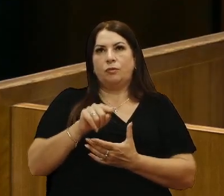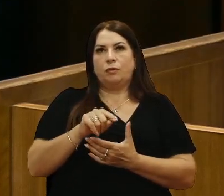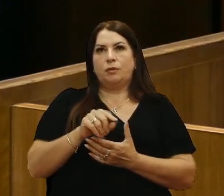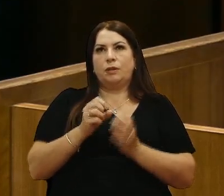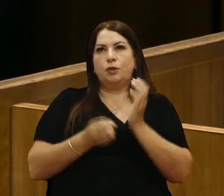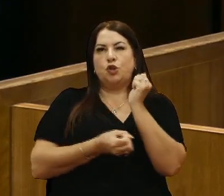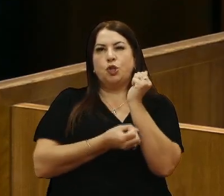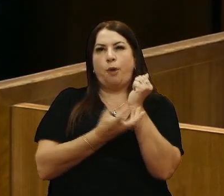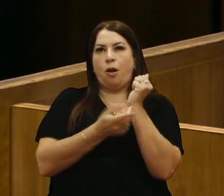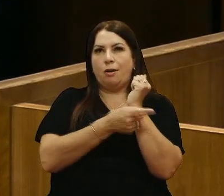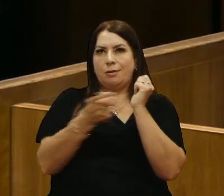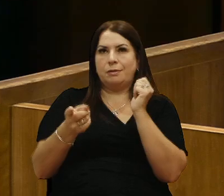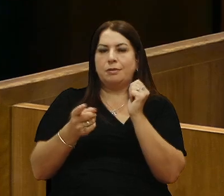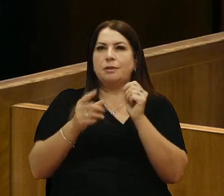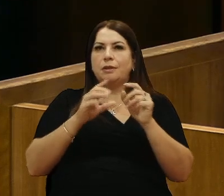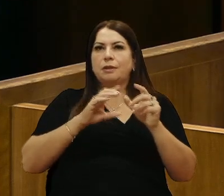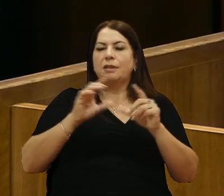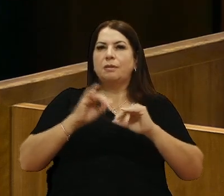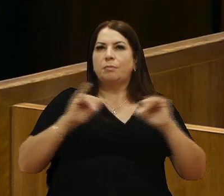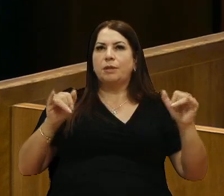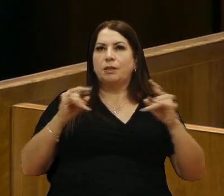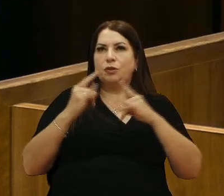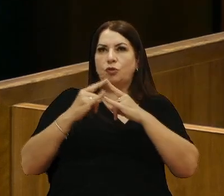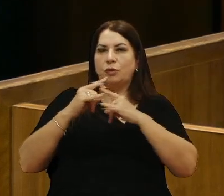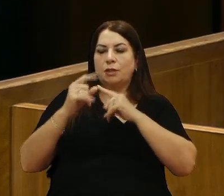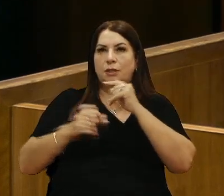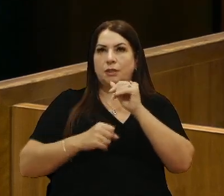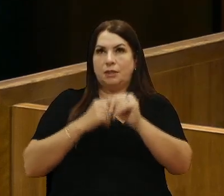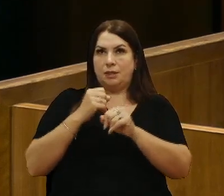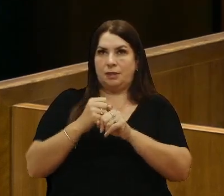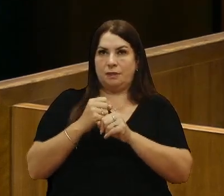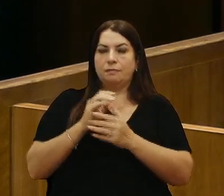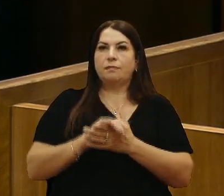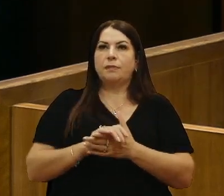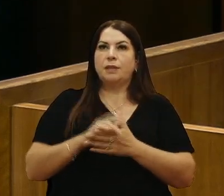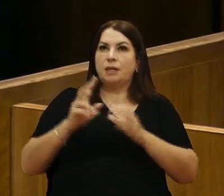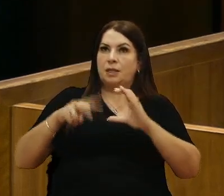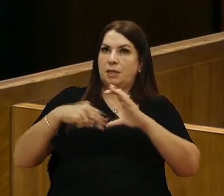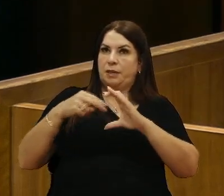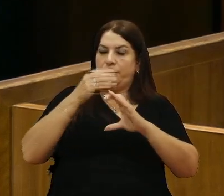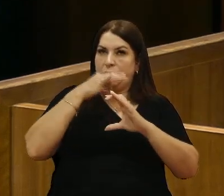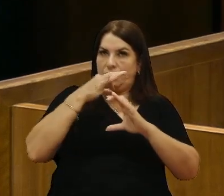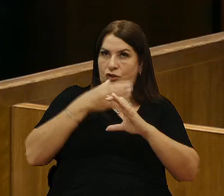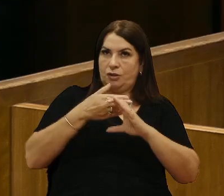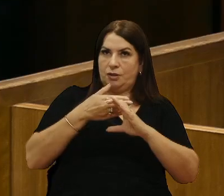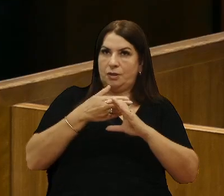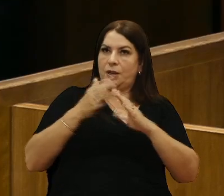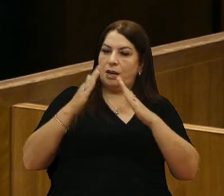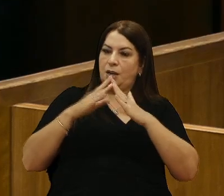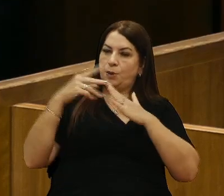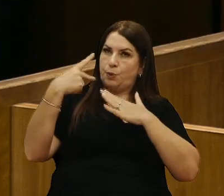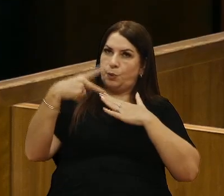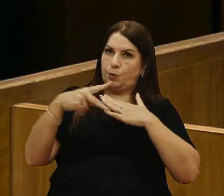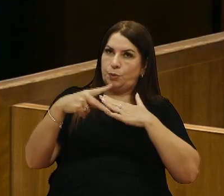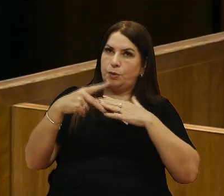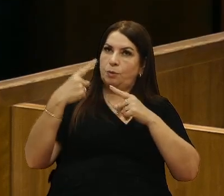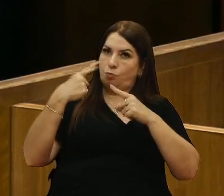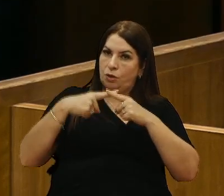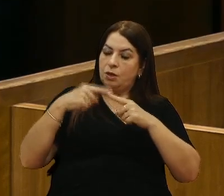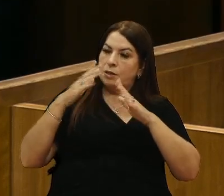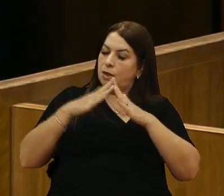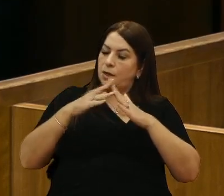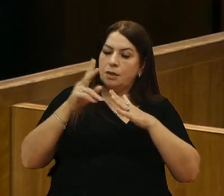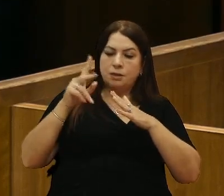spoiler da nossa campanha institucional deste ano, que será Câmara Caxias, a casa é sua. Porque esta casa